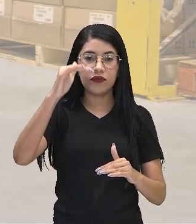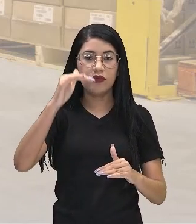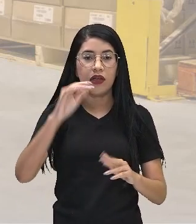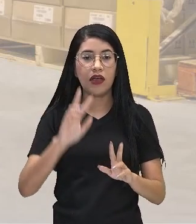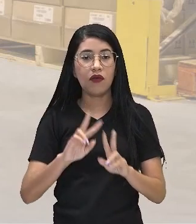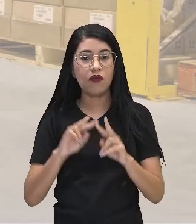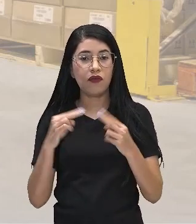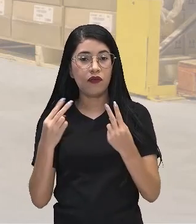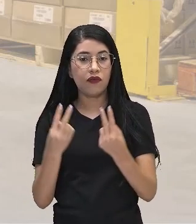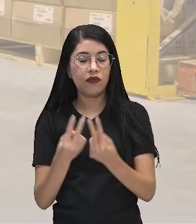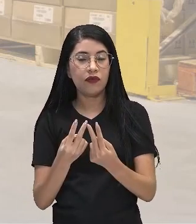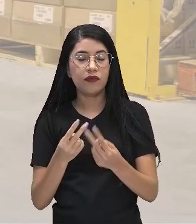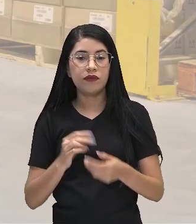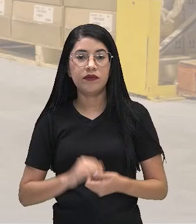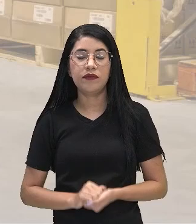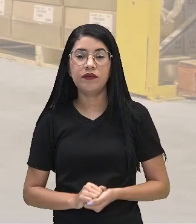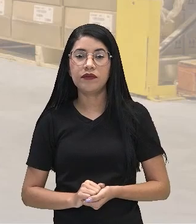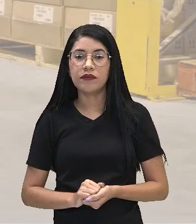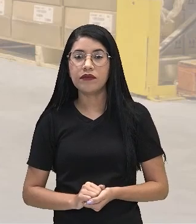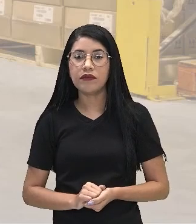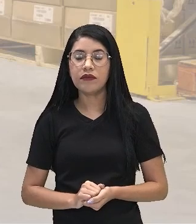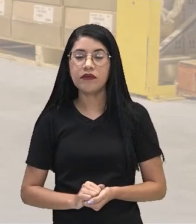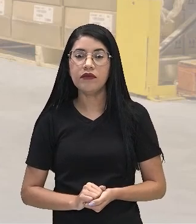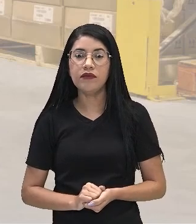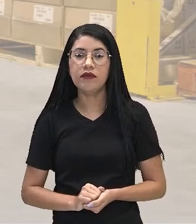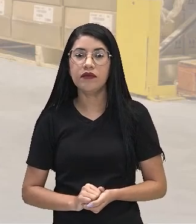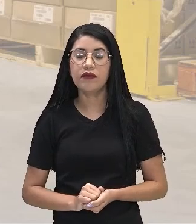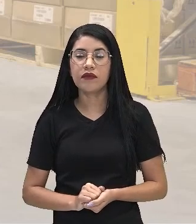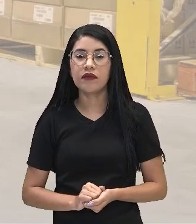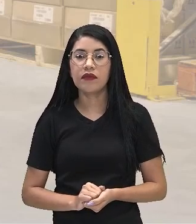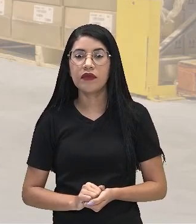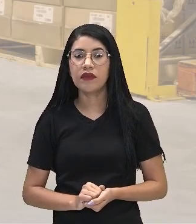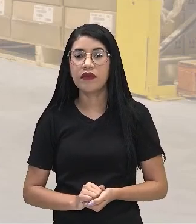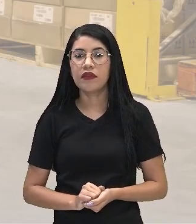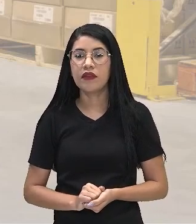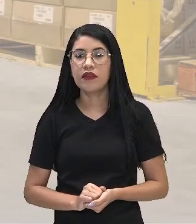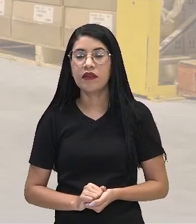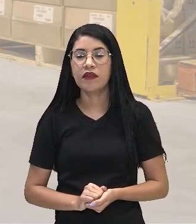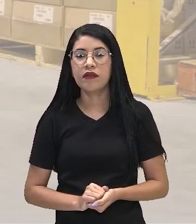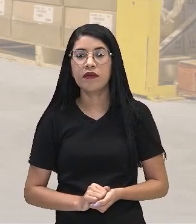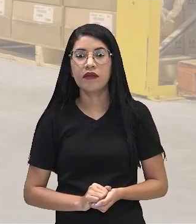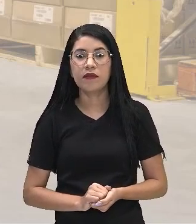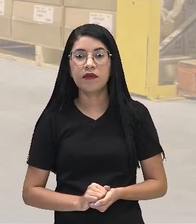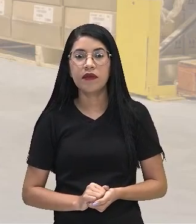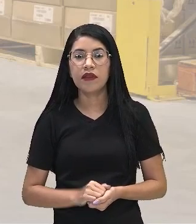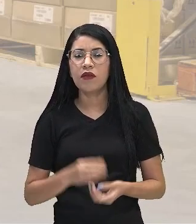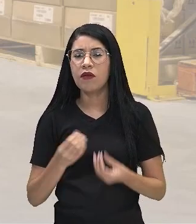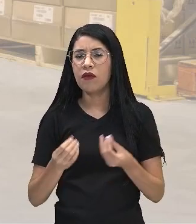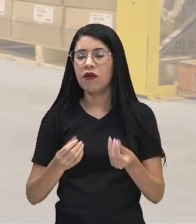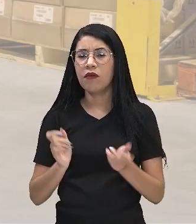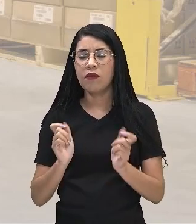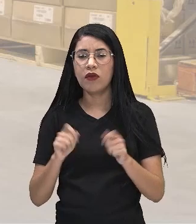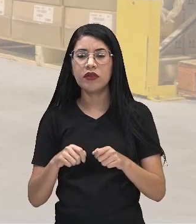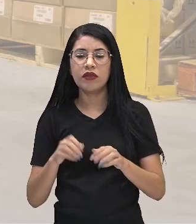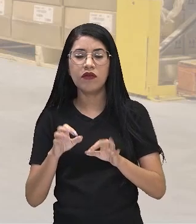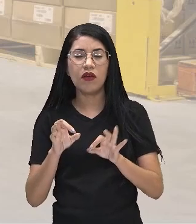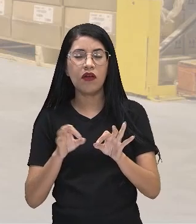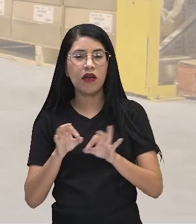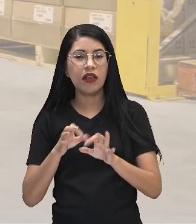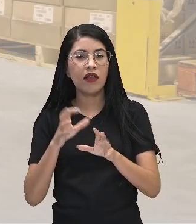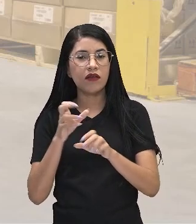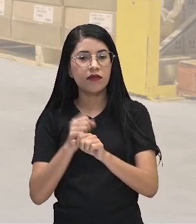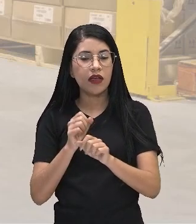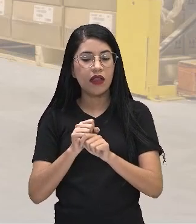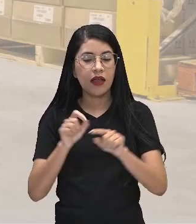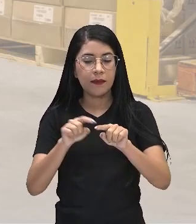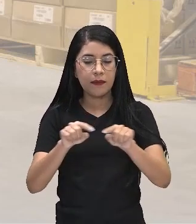volume, certo? E aí nós temos então essa ideia, né? Como é que eu vou calcular o